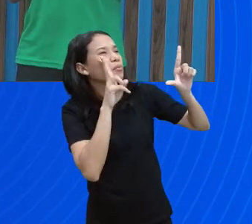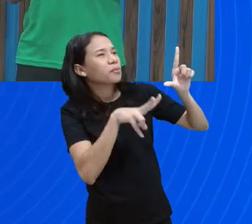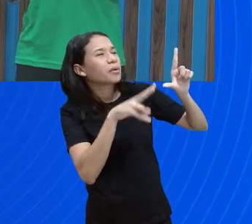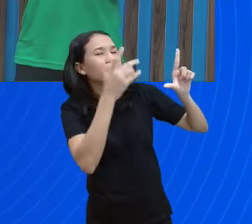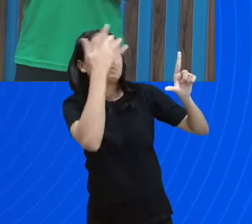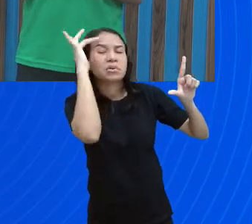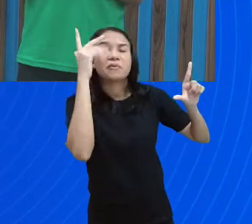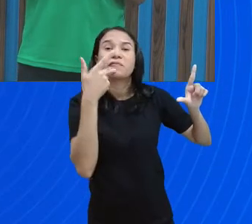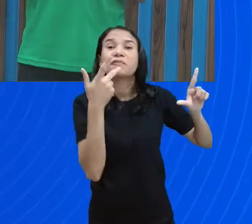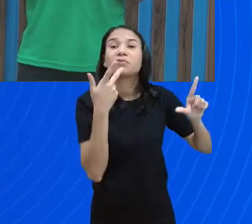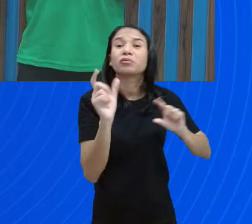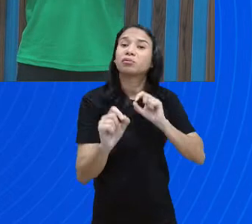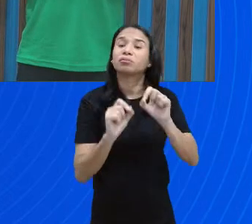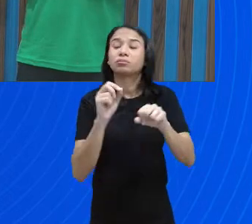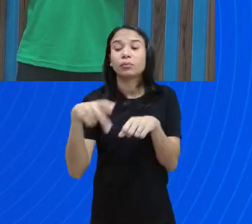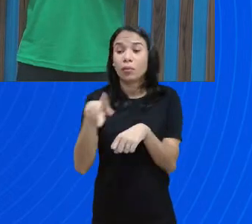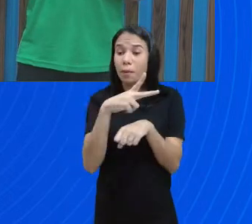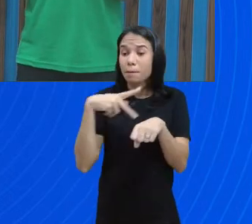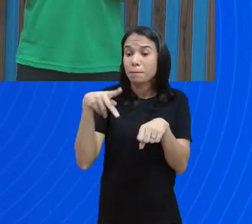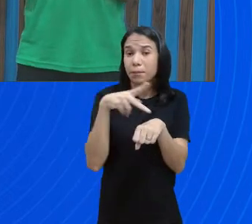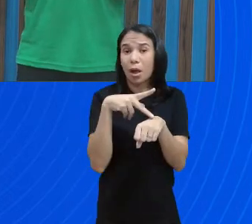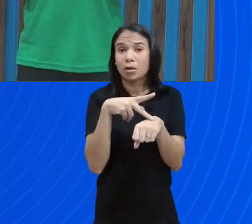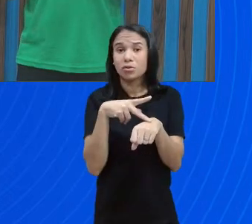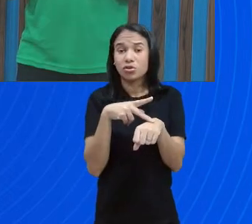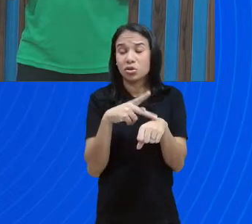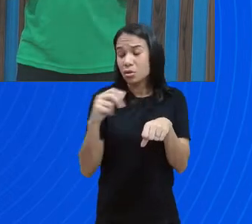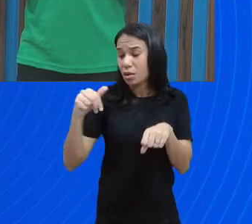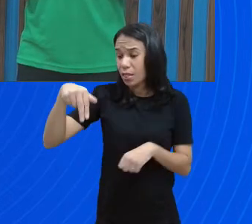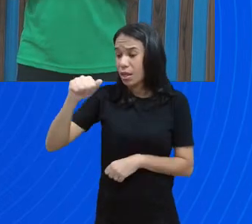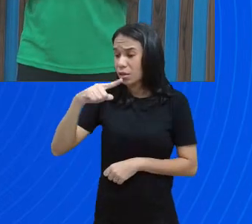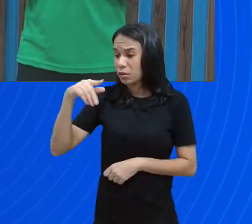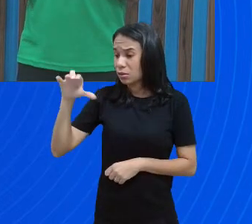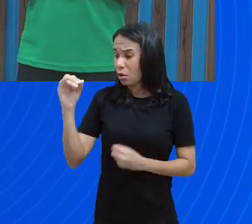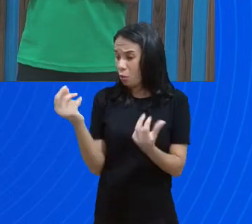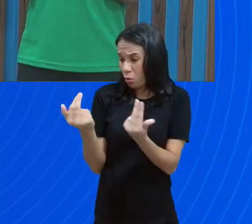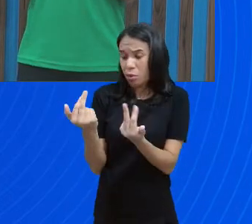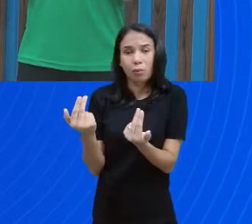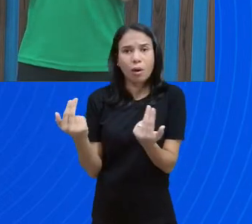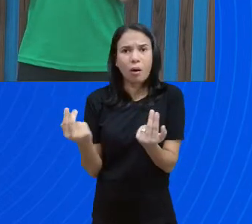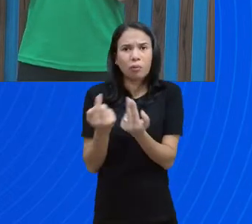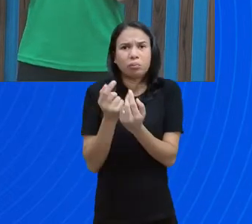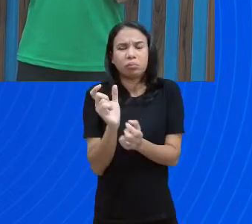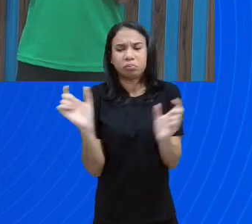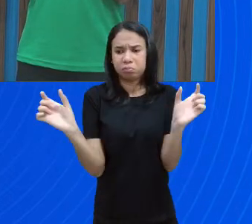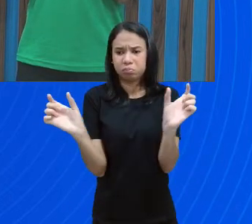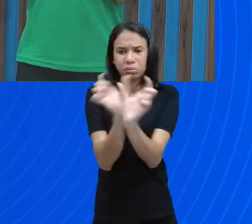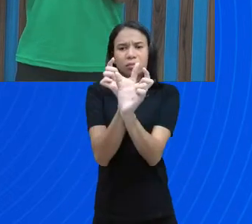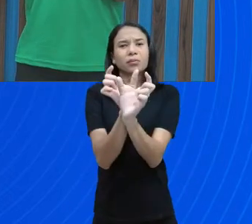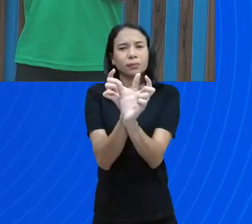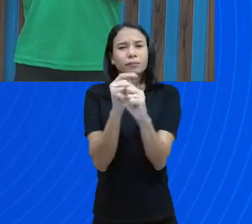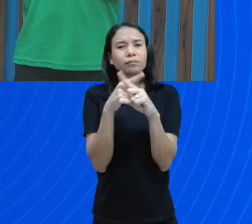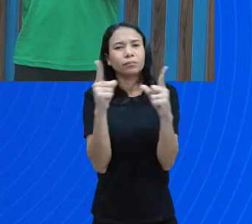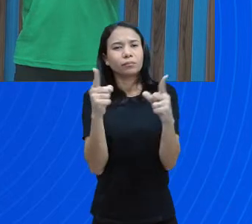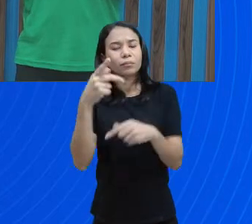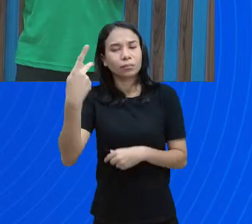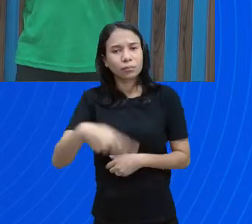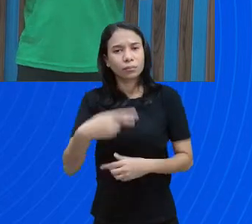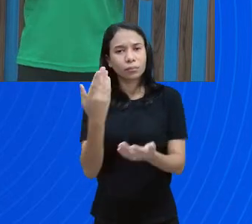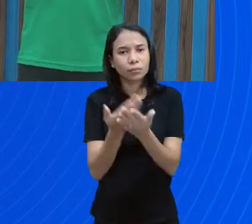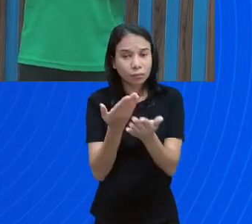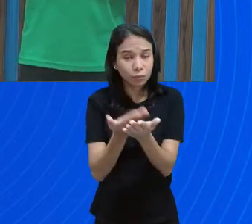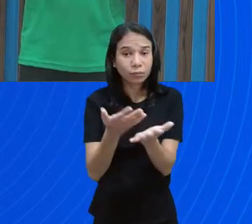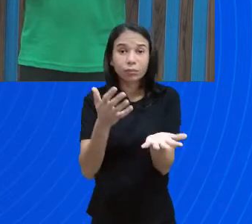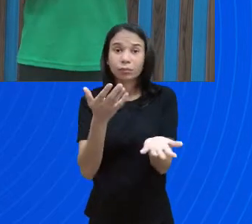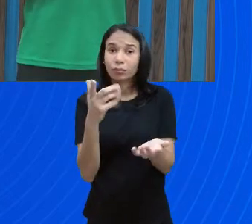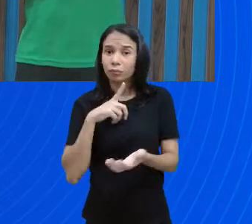as pessoas se referirem a país e nação como sinônimos, tá bem? Mas quando a gente vai se referir aqui nessa aula